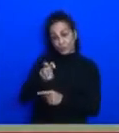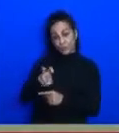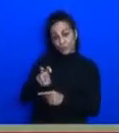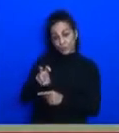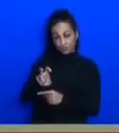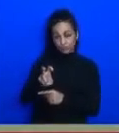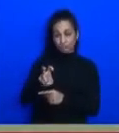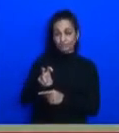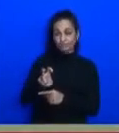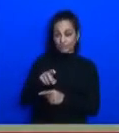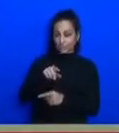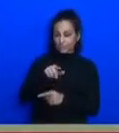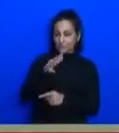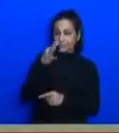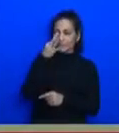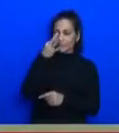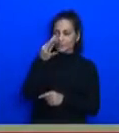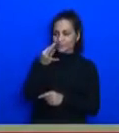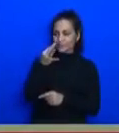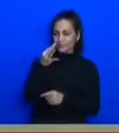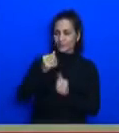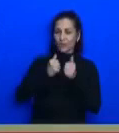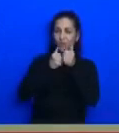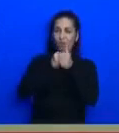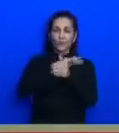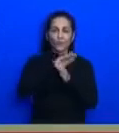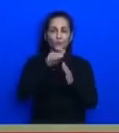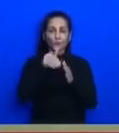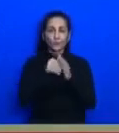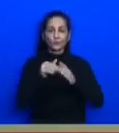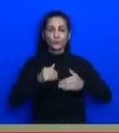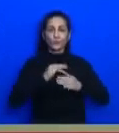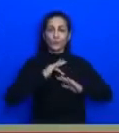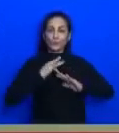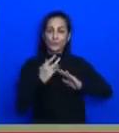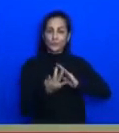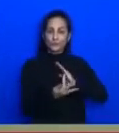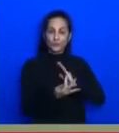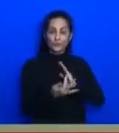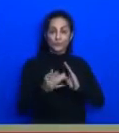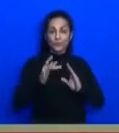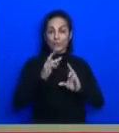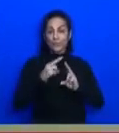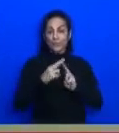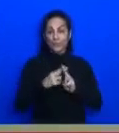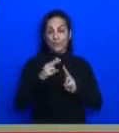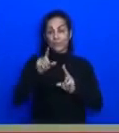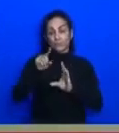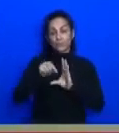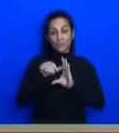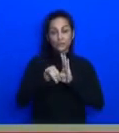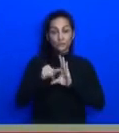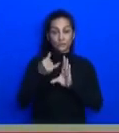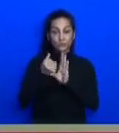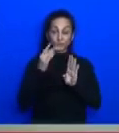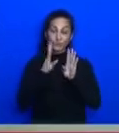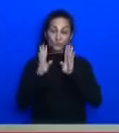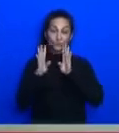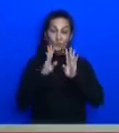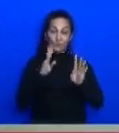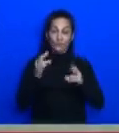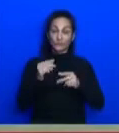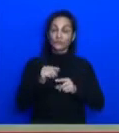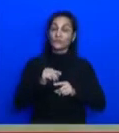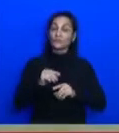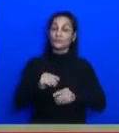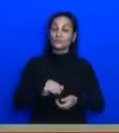2585. Você atenta, atento a cada detalhe aqui por meio dos perfis da Caixa e da Rede TV no YouTube e no